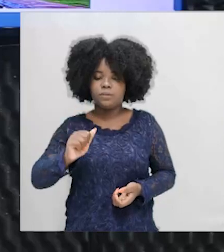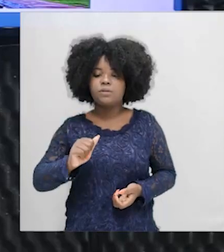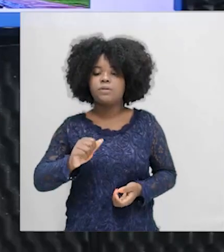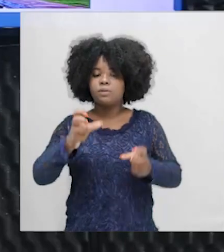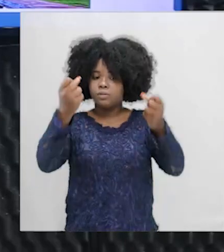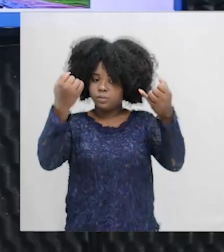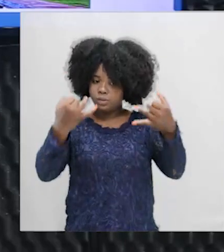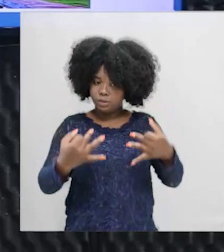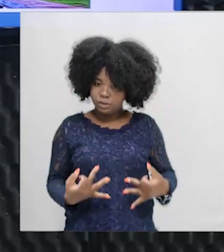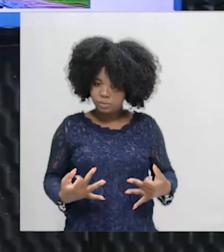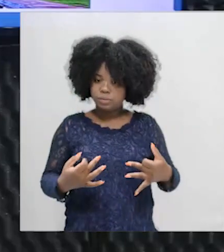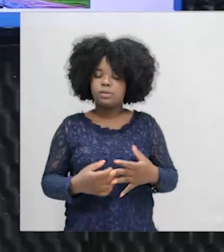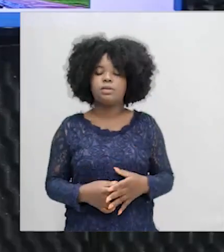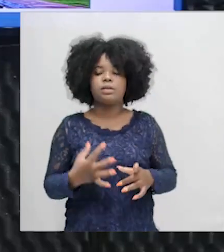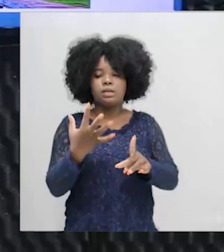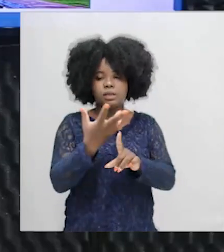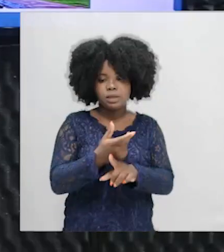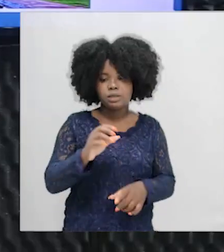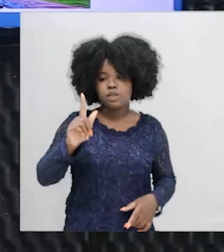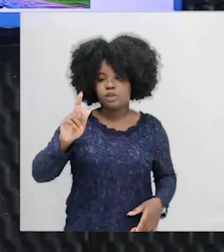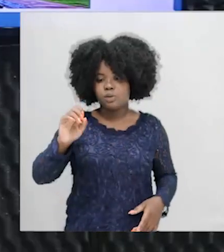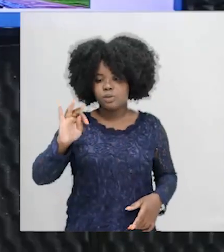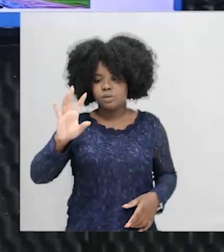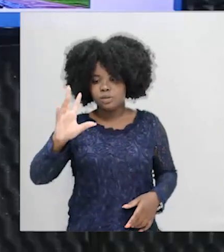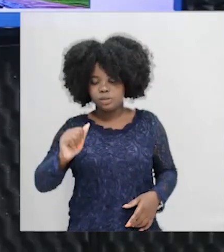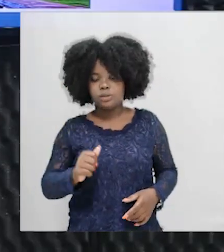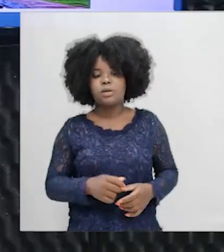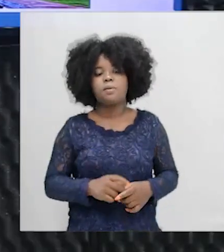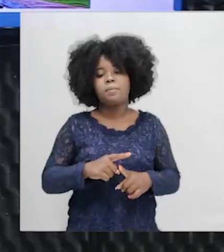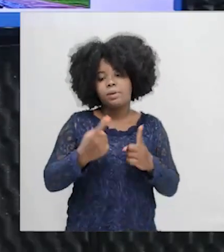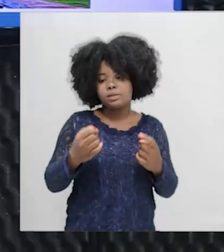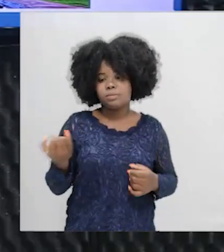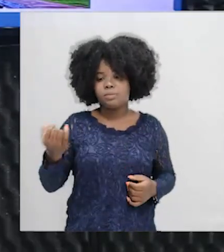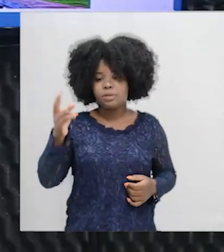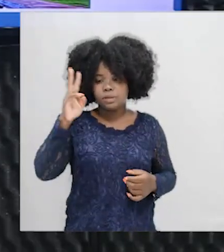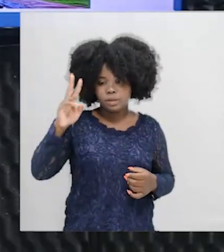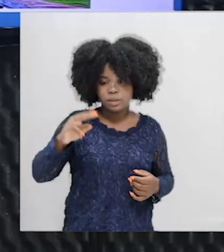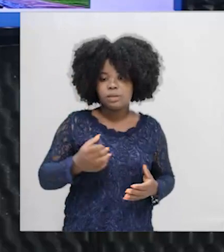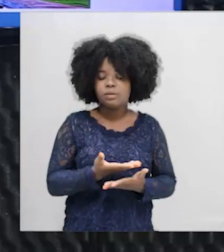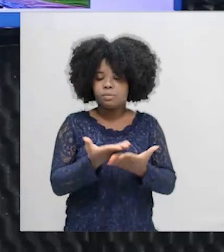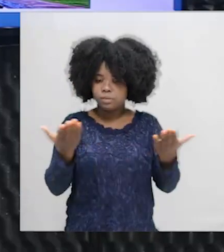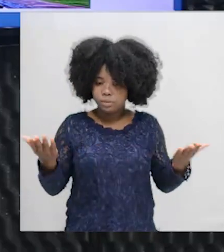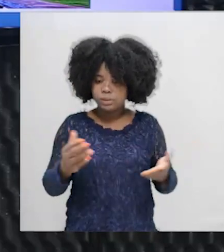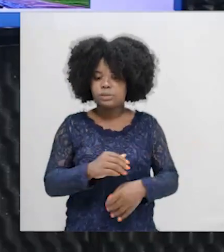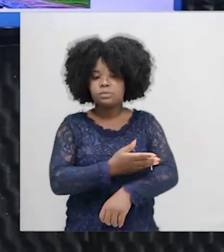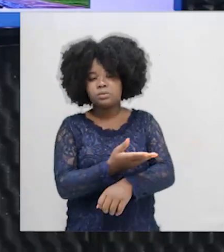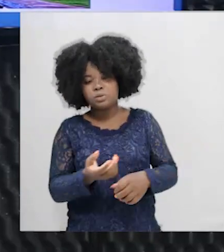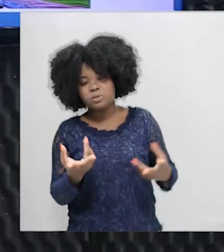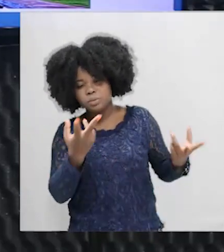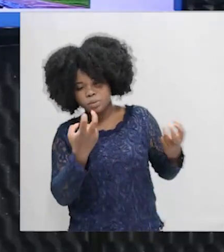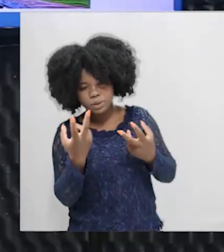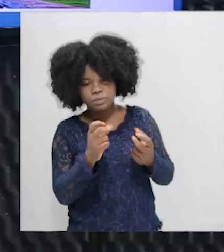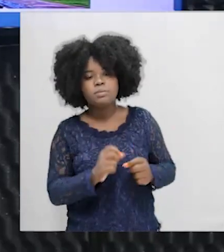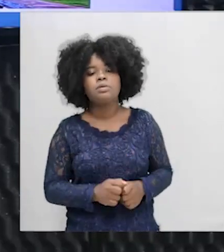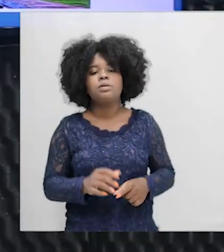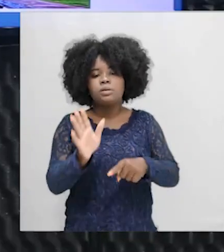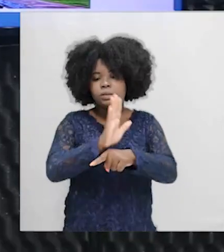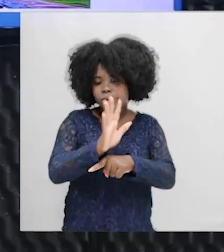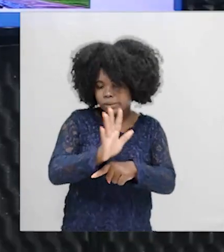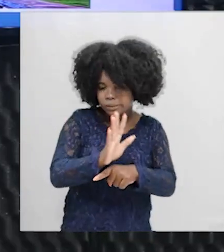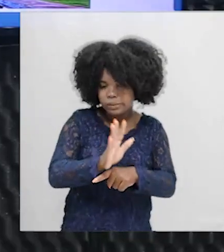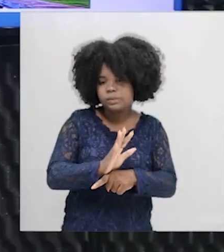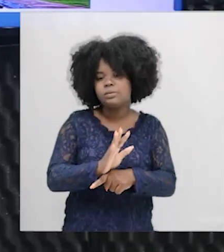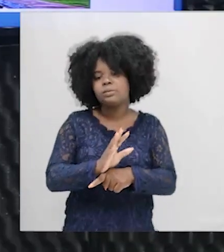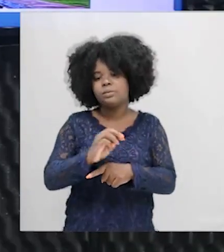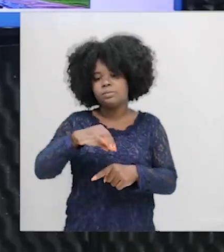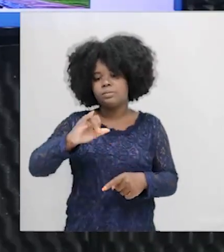na arte gótica, mas é bom a gente entender isso. Lembram muito aqueles templos que você costuma ver, por exemplo, nos filmes sobre